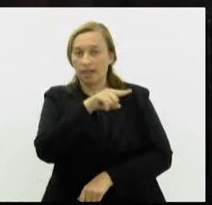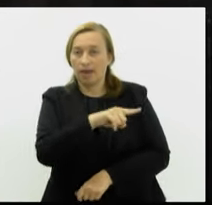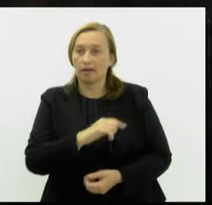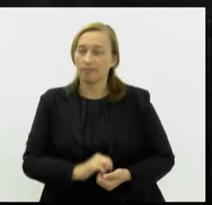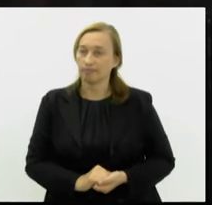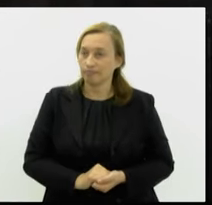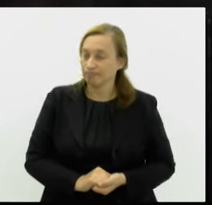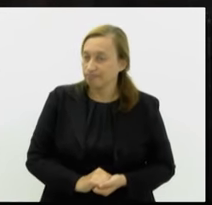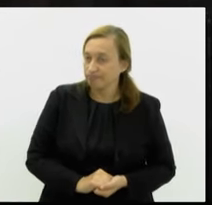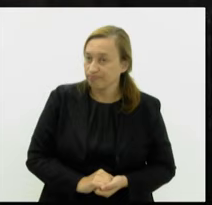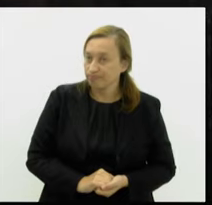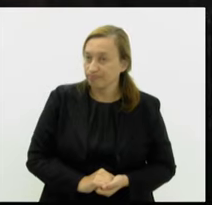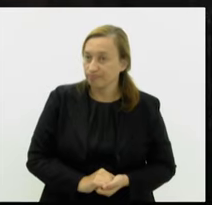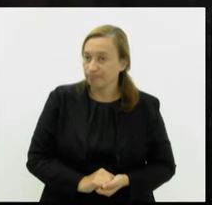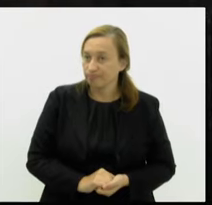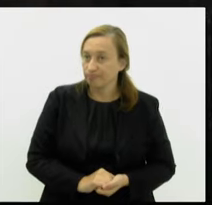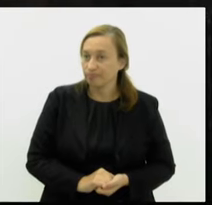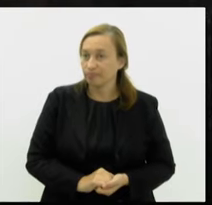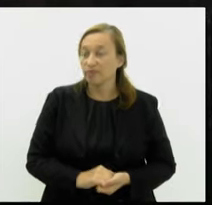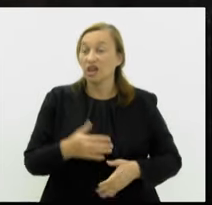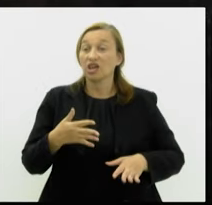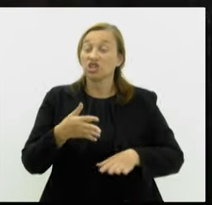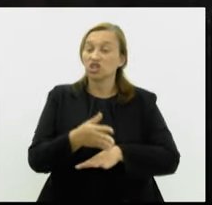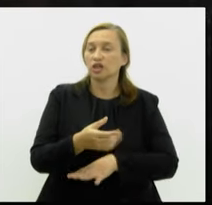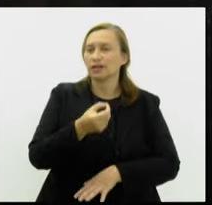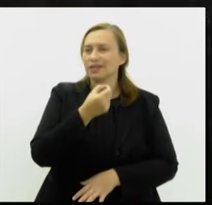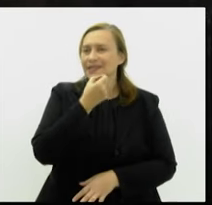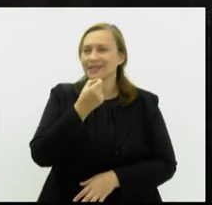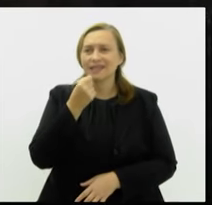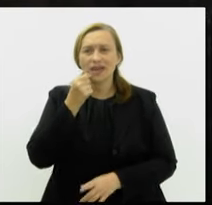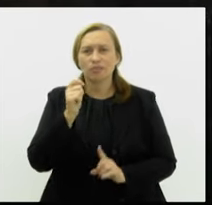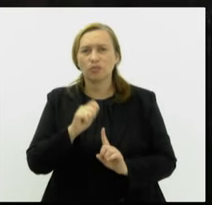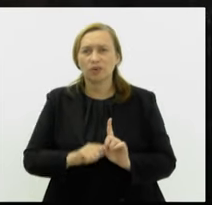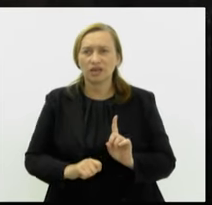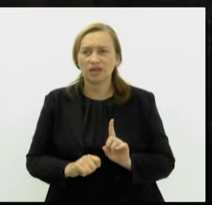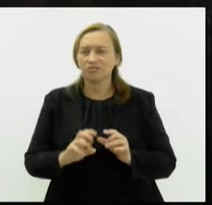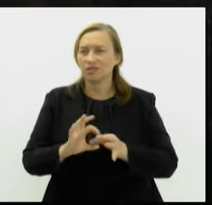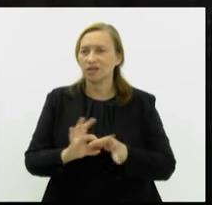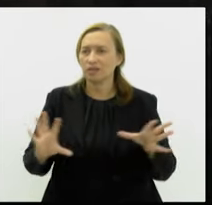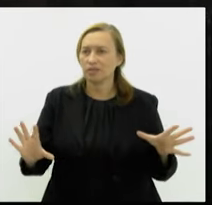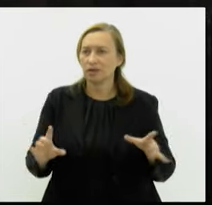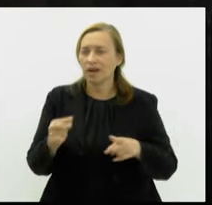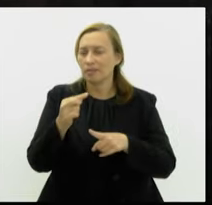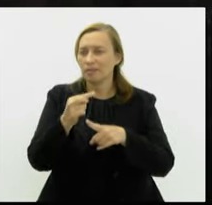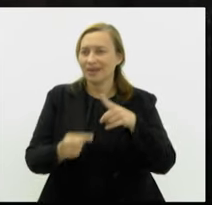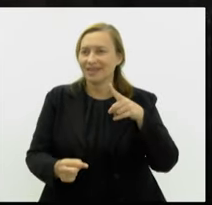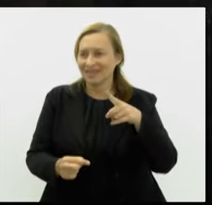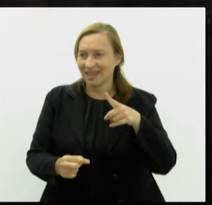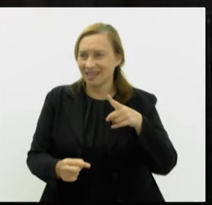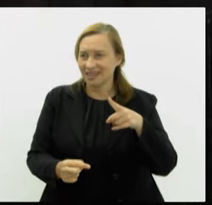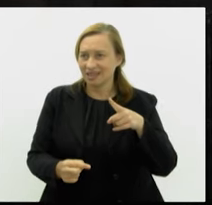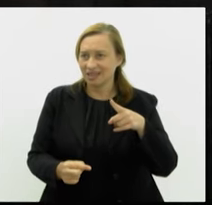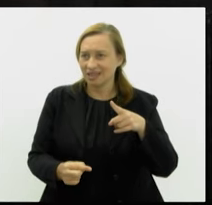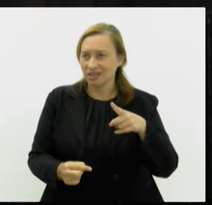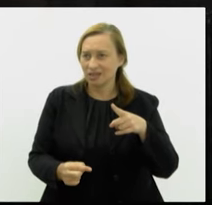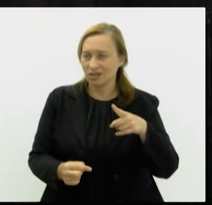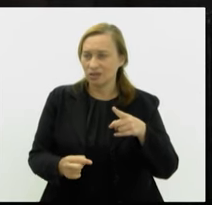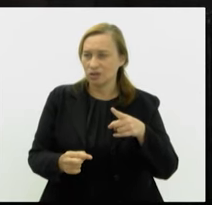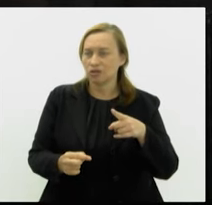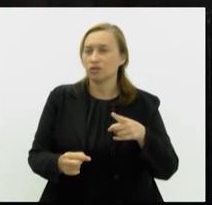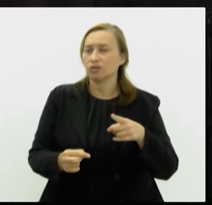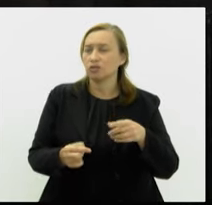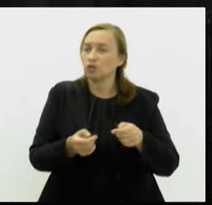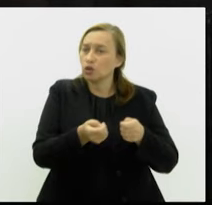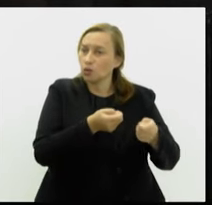pode gastar. Aí chega lá em setembro, ele libera a metade do que ele contingenciou. Aí